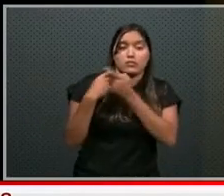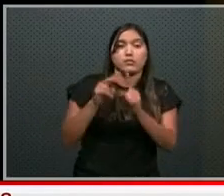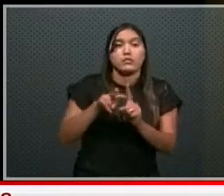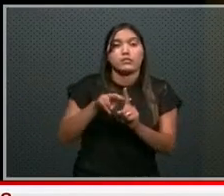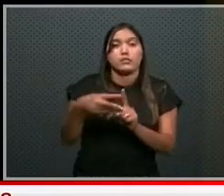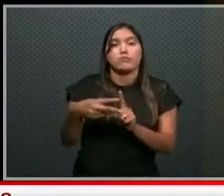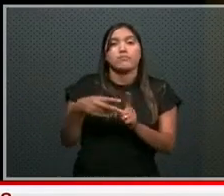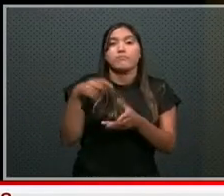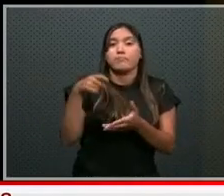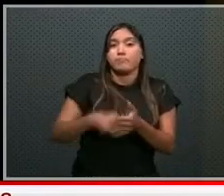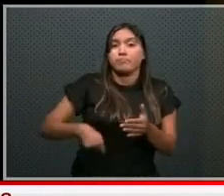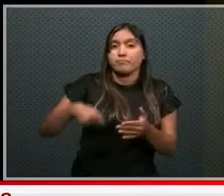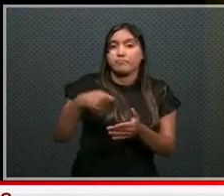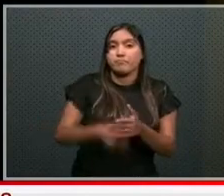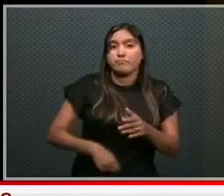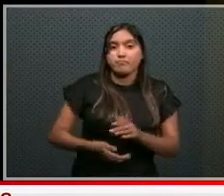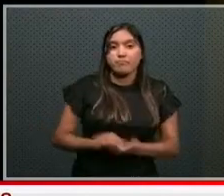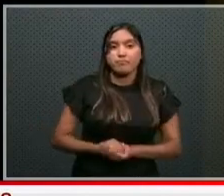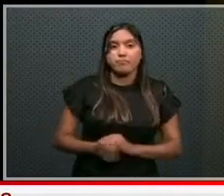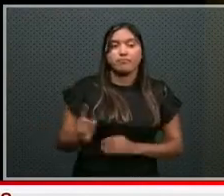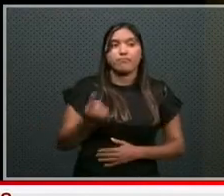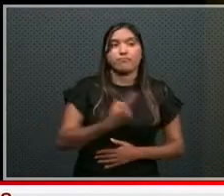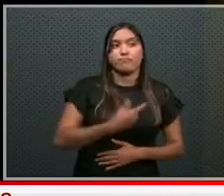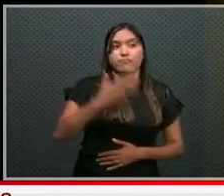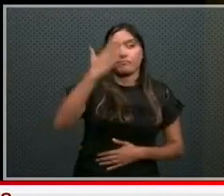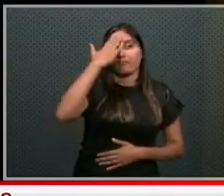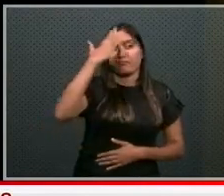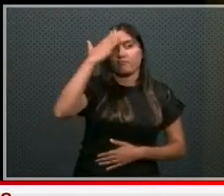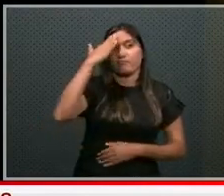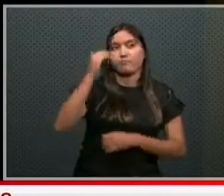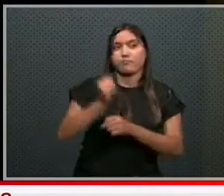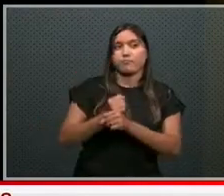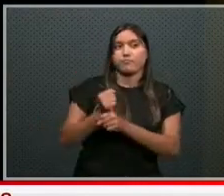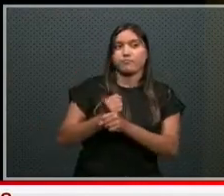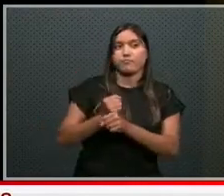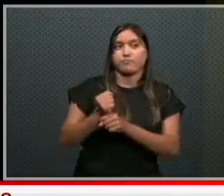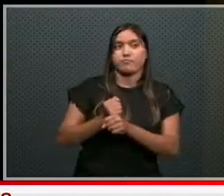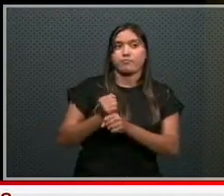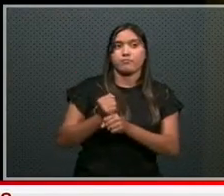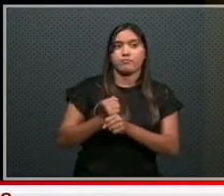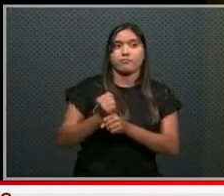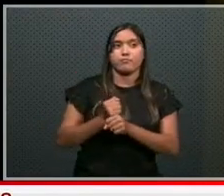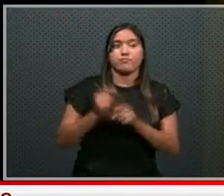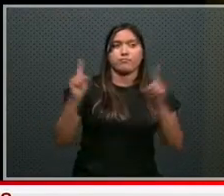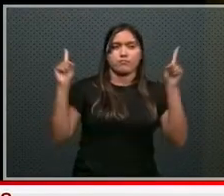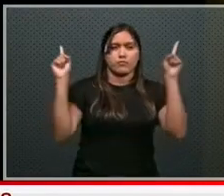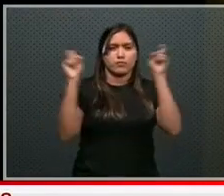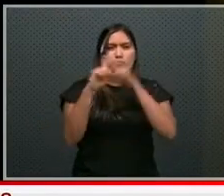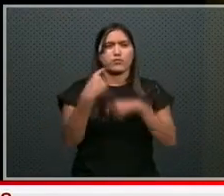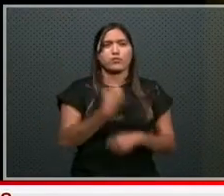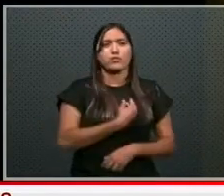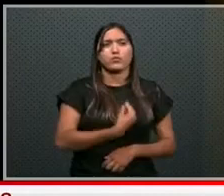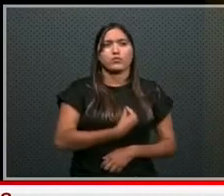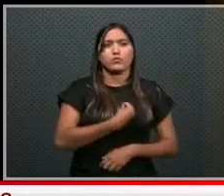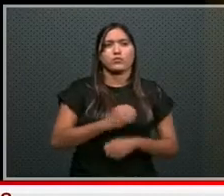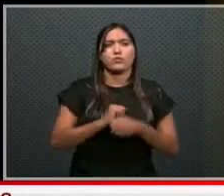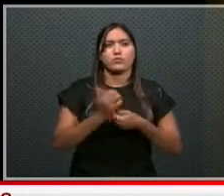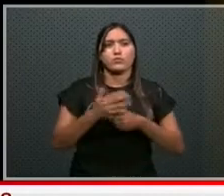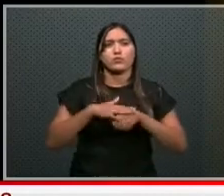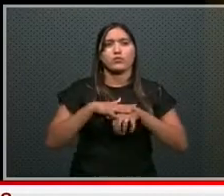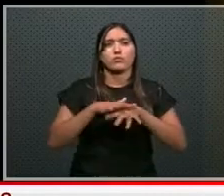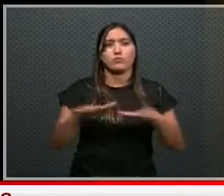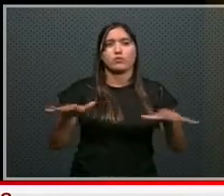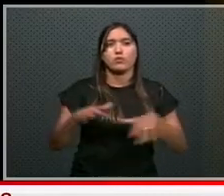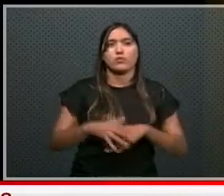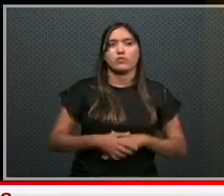de vista da exigência sabemos que os últimos anos foram dificílimos vivemos uma pandemia Vivemos